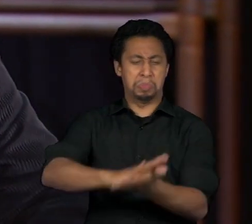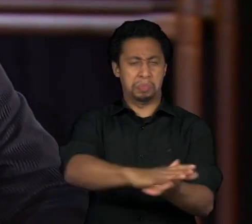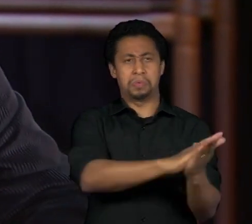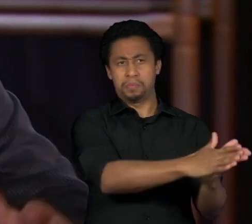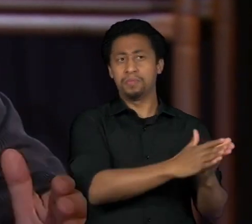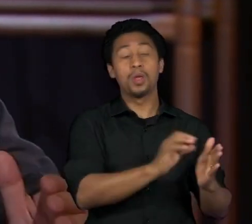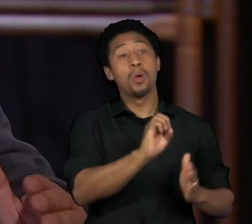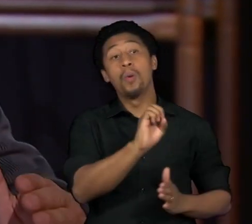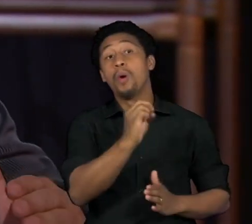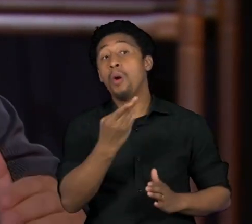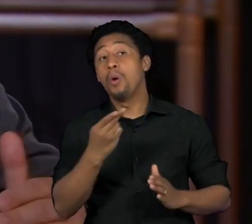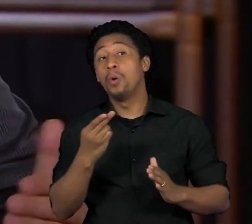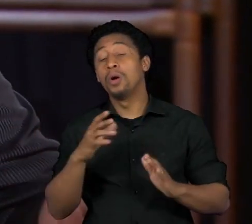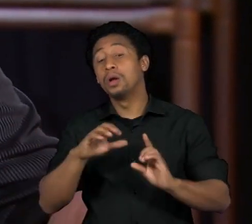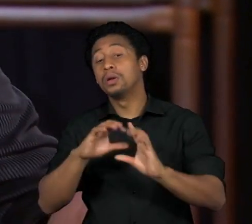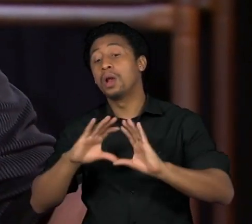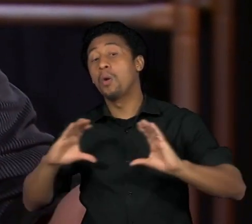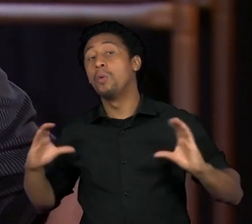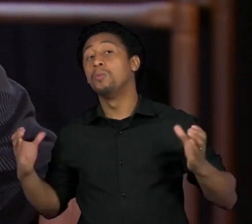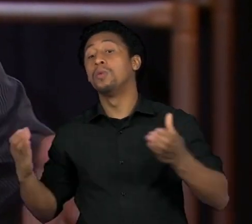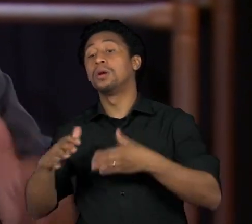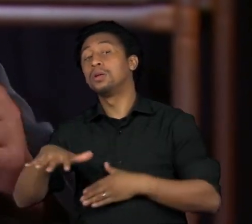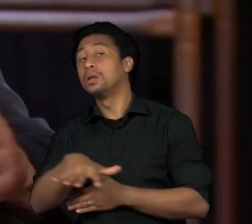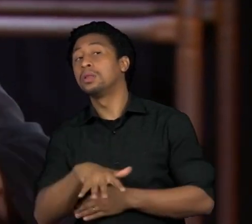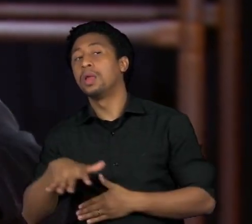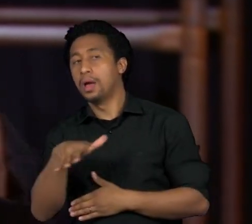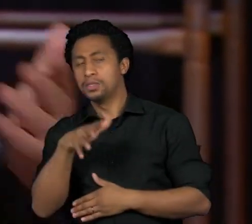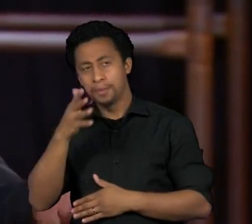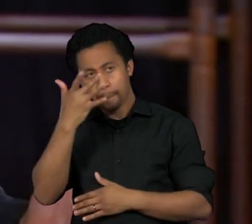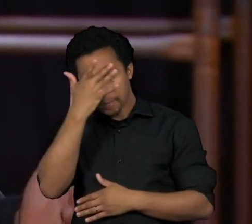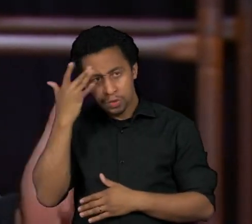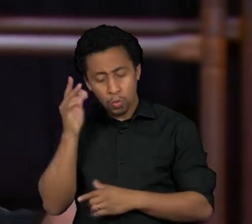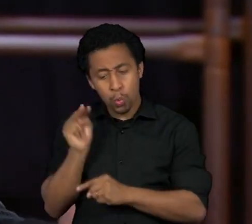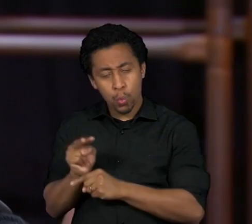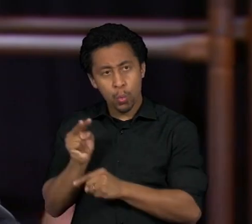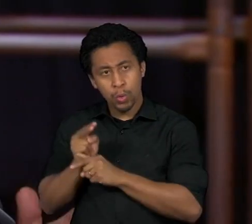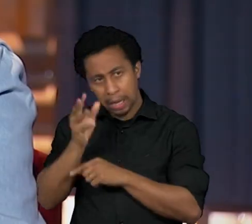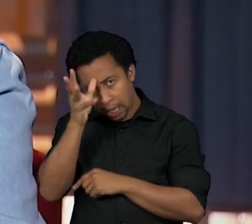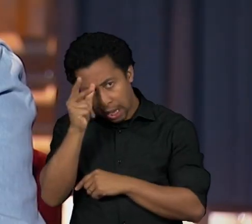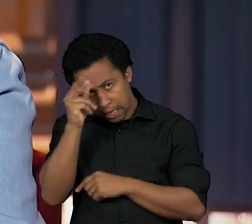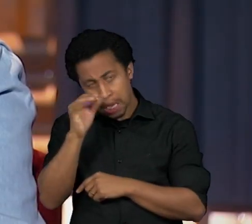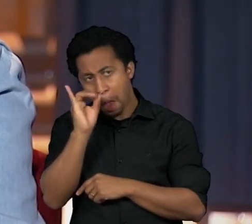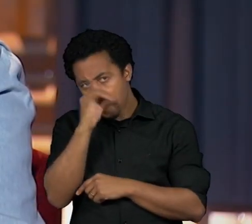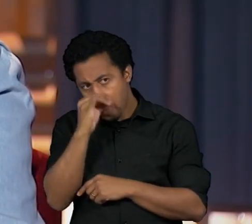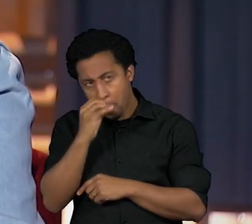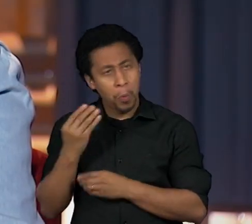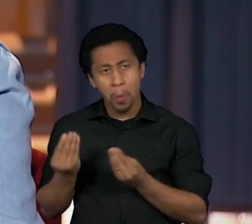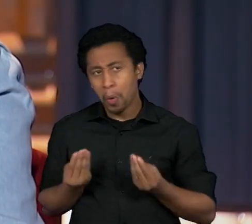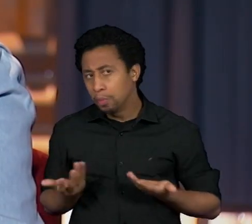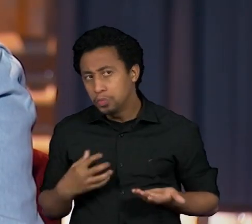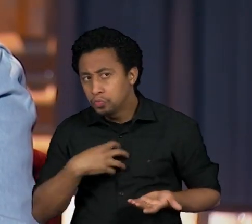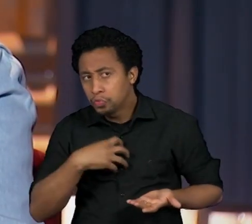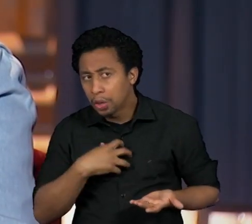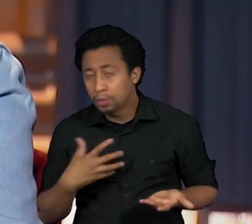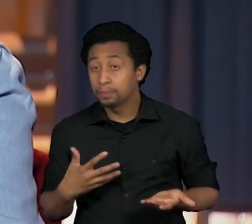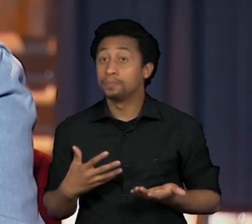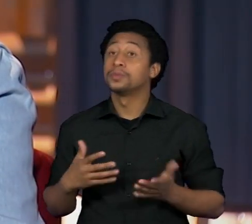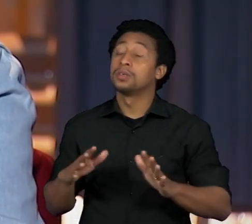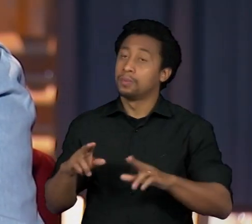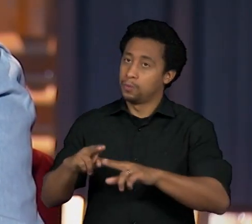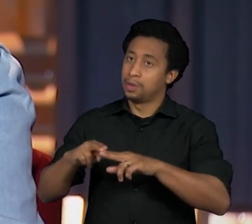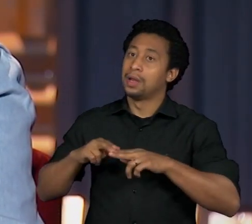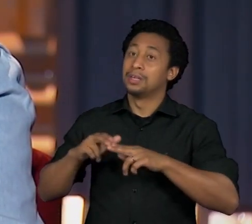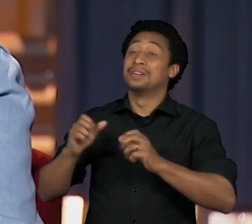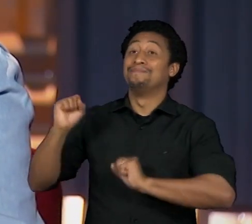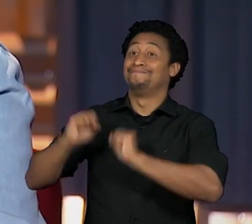como acontece, né? Nas comunidades, nas pessoas que criam galinha, leitões? Eu acho que a questão de escala interessa. Né? Se a